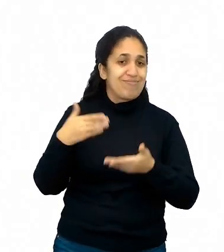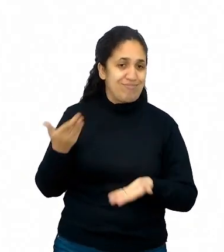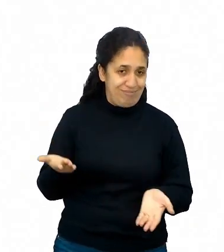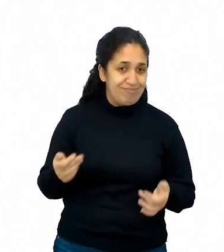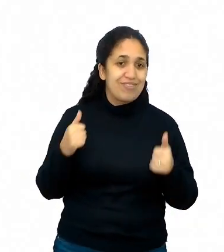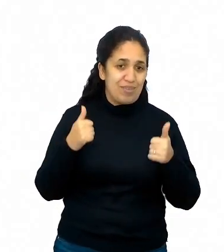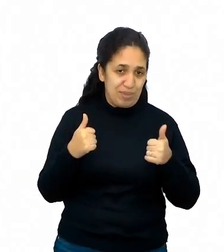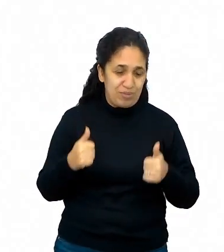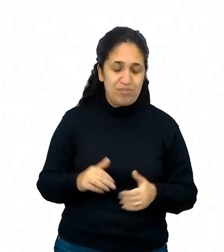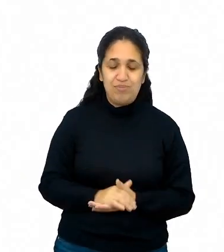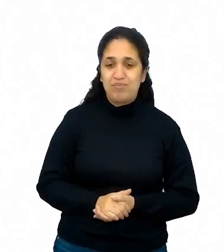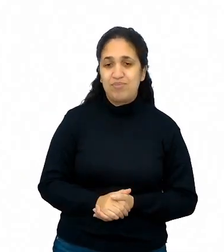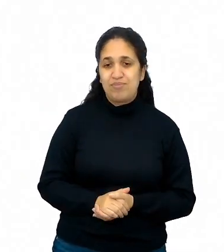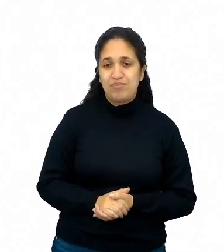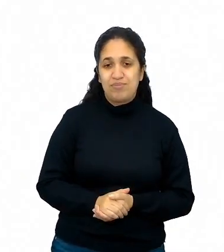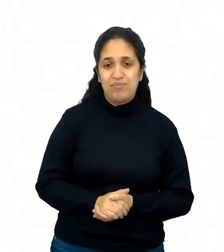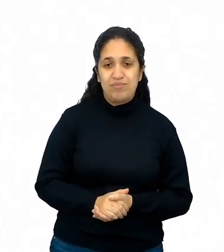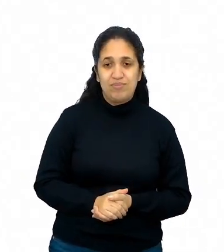Tá bom?